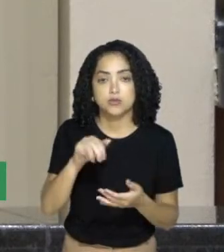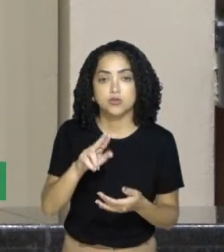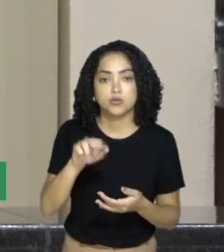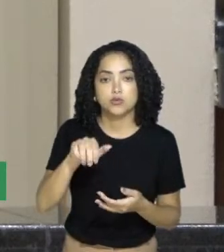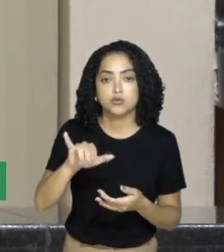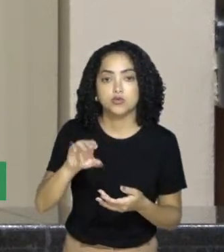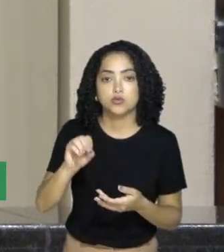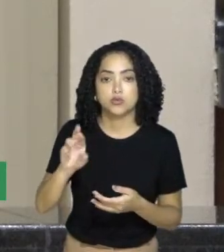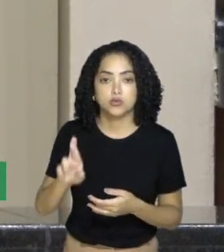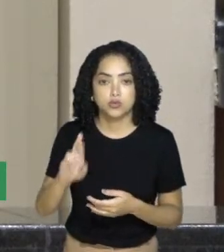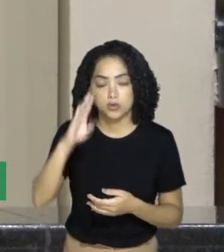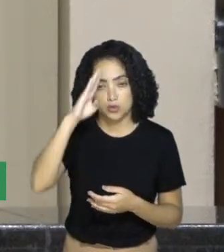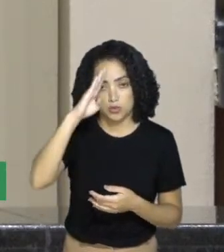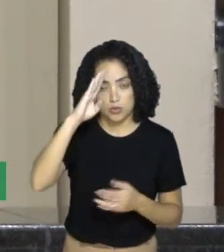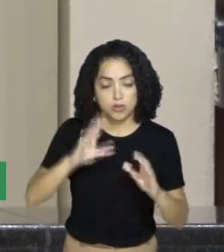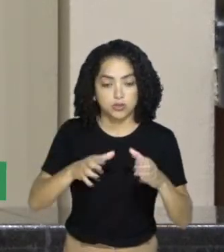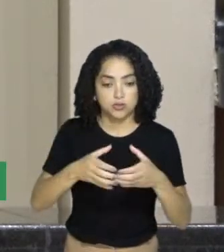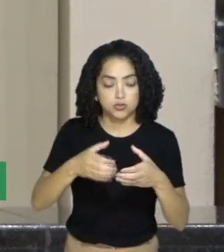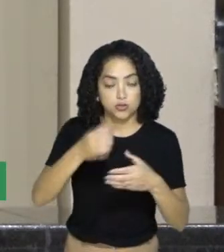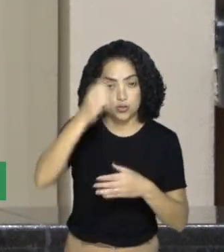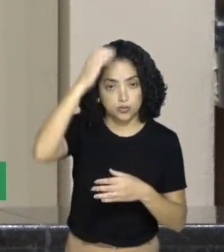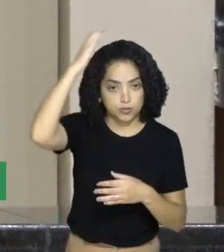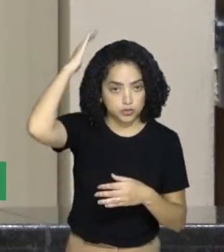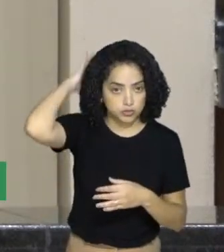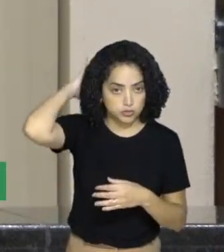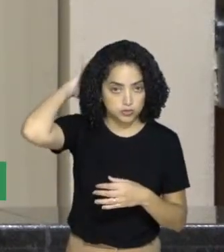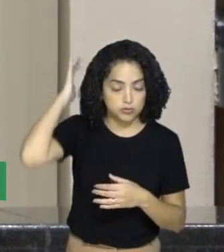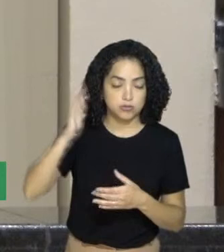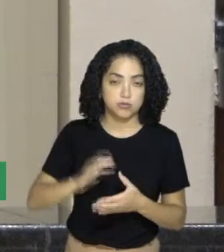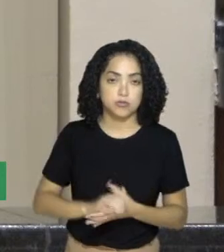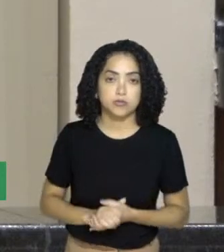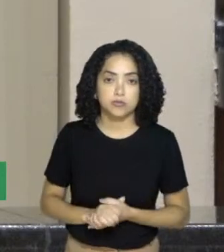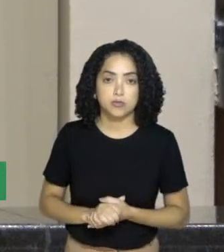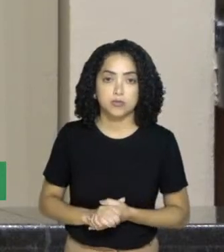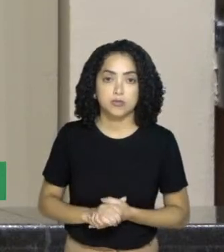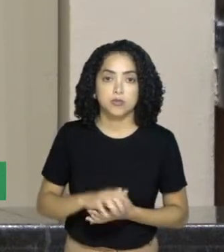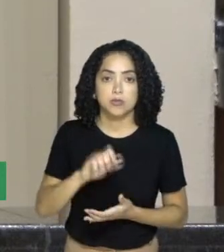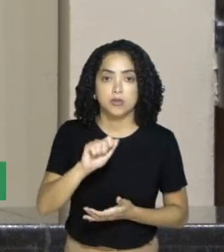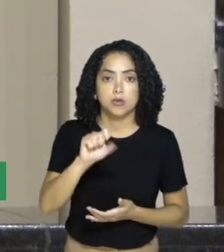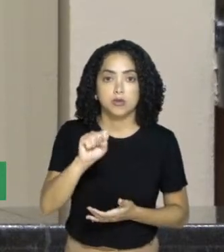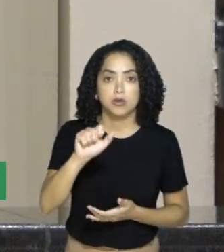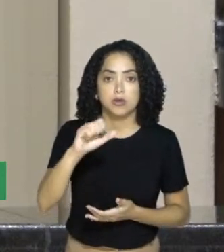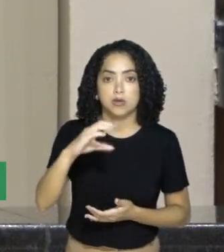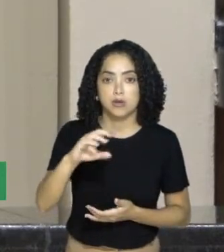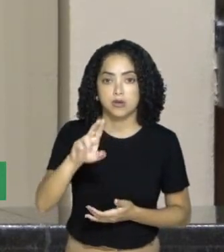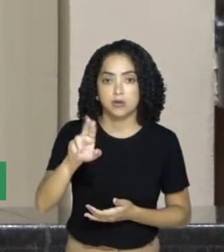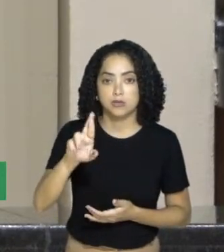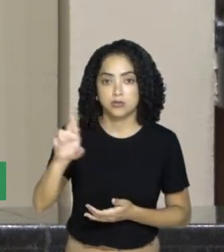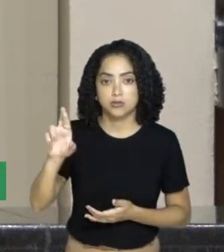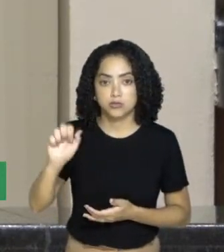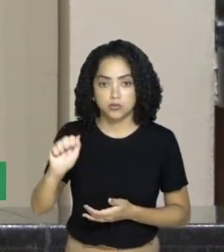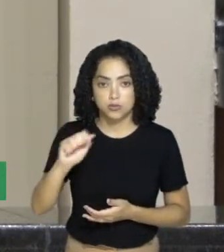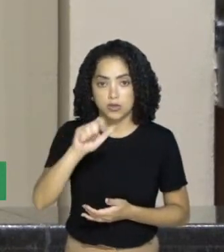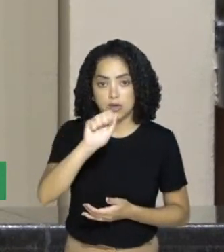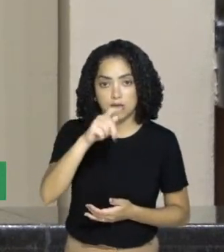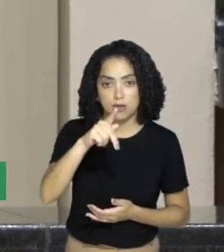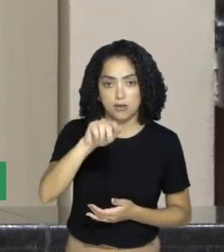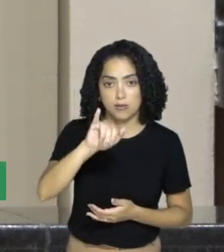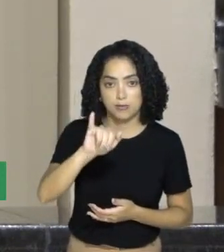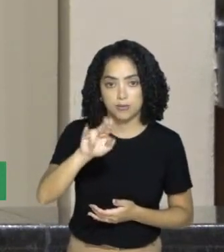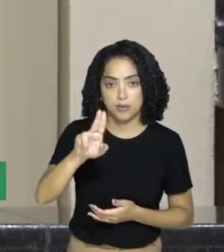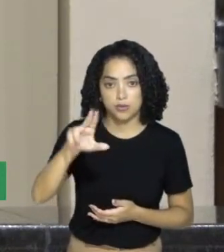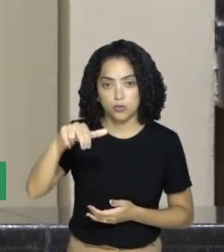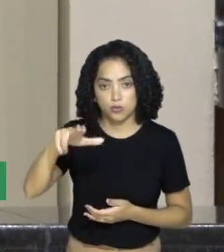comandante do Corpo de Bombeiros da União, Ascurra, Piuna e Rodeio, que